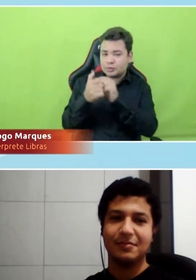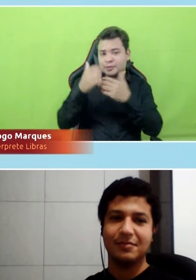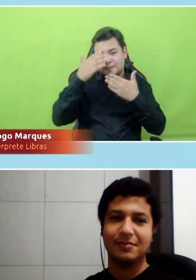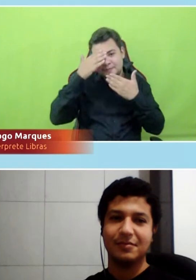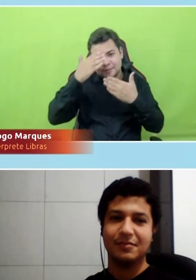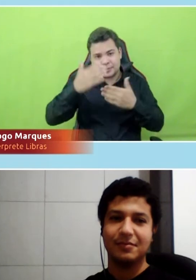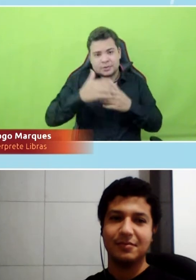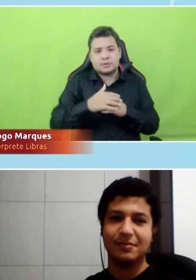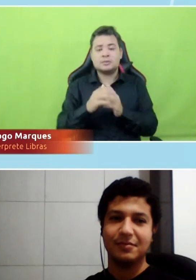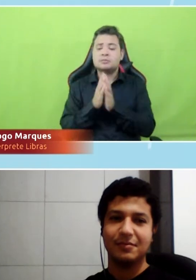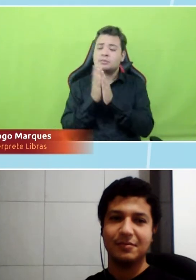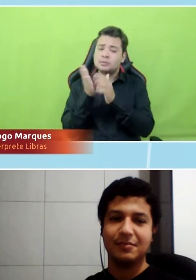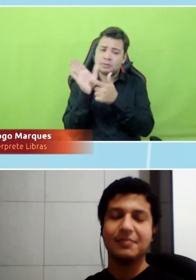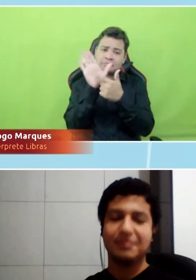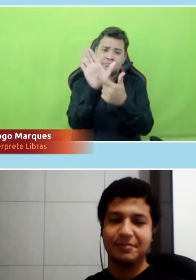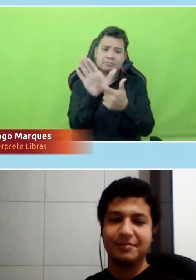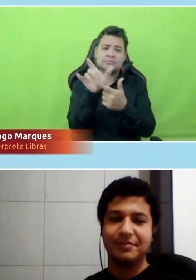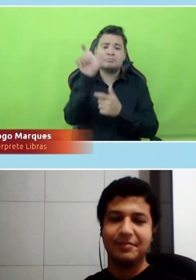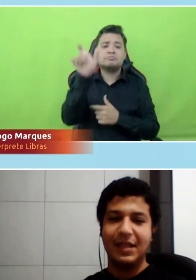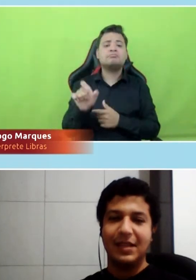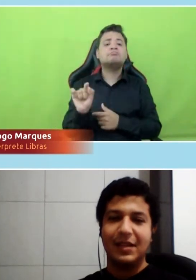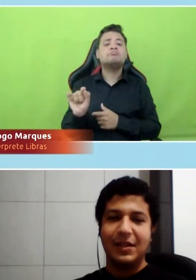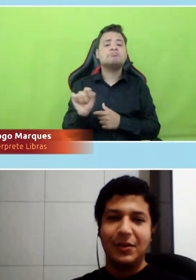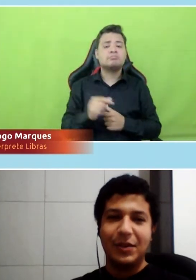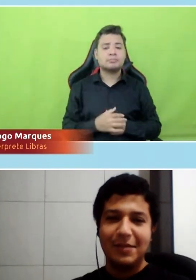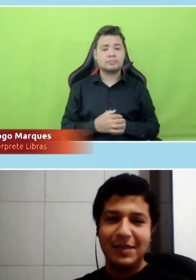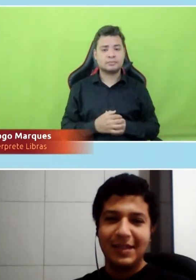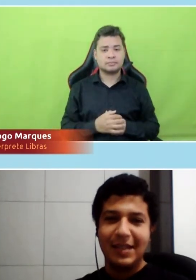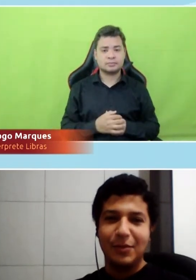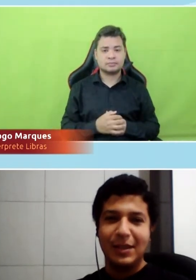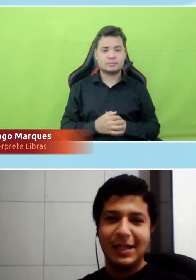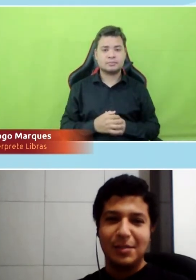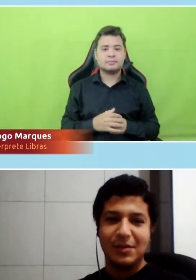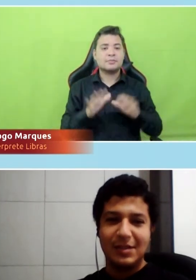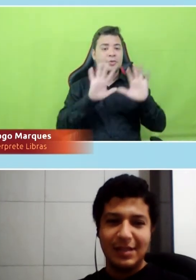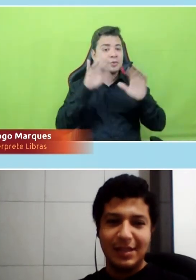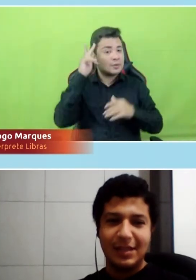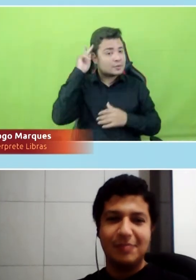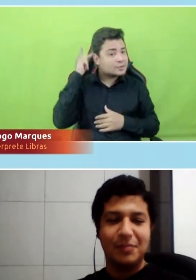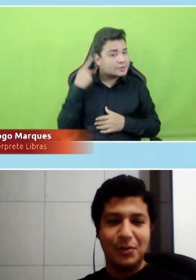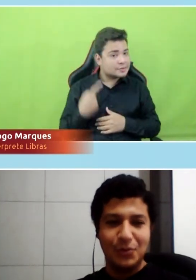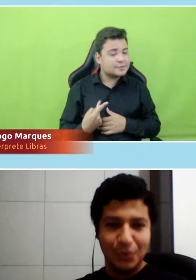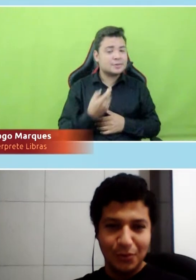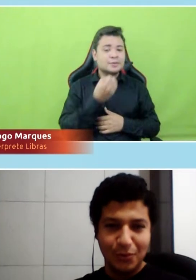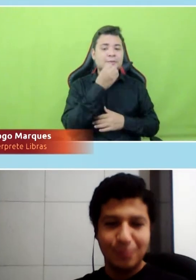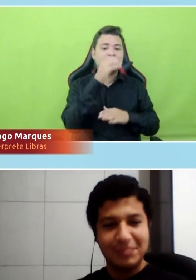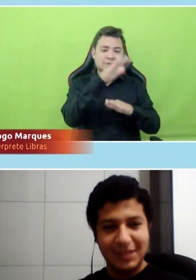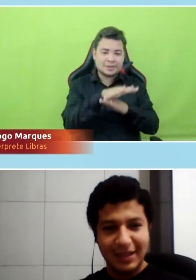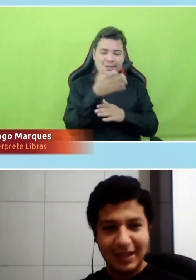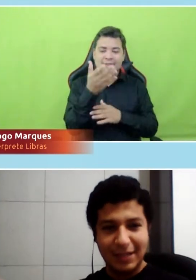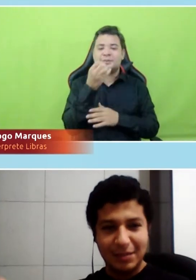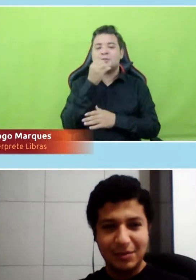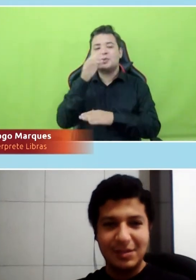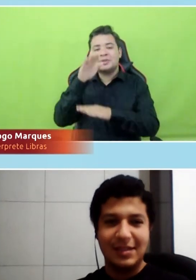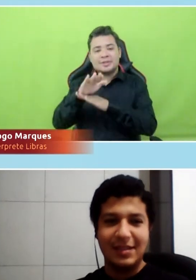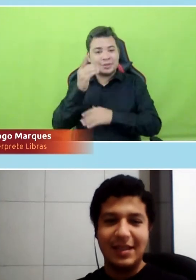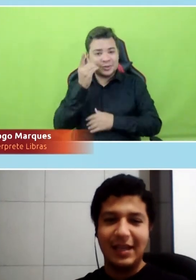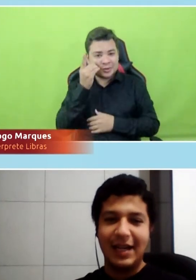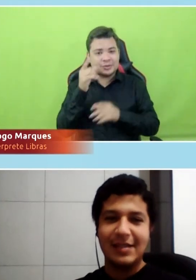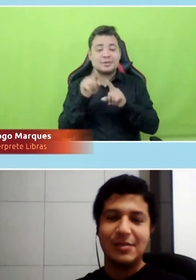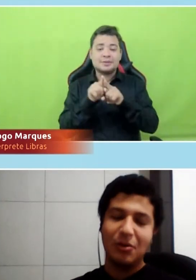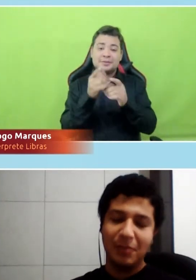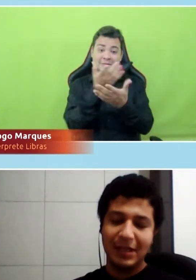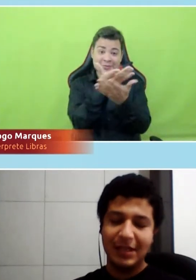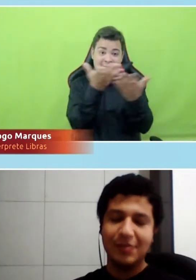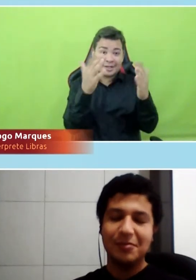apresentar para o nosso público. Oi, Camila, boa tarde para você. para o Diogo e, é claro, para você que está em casa